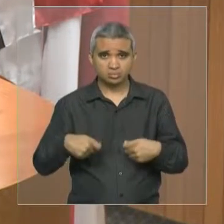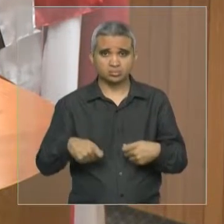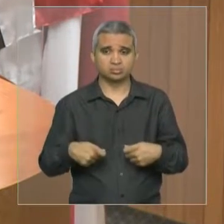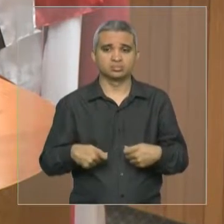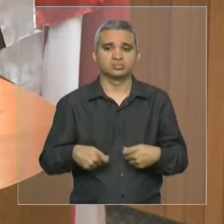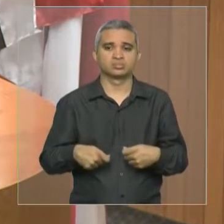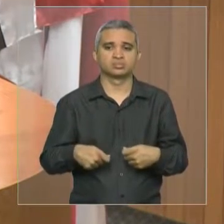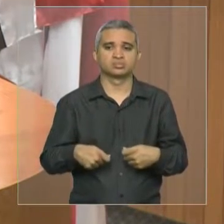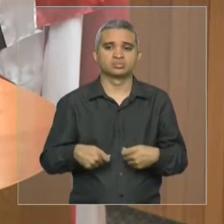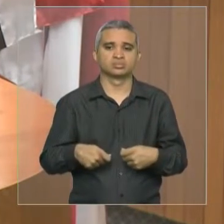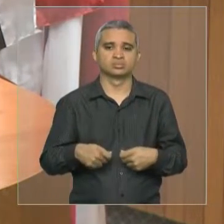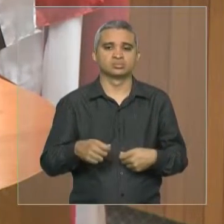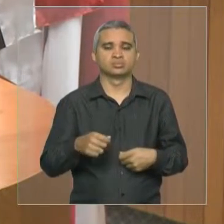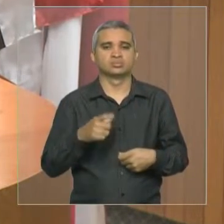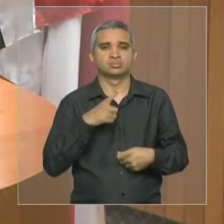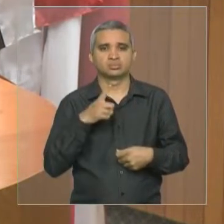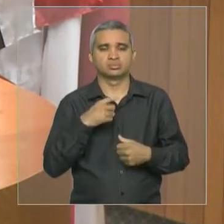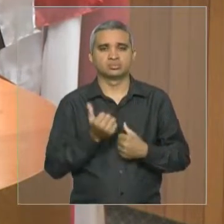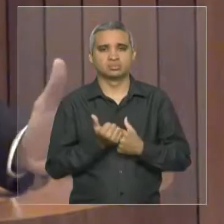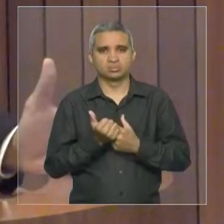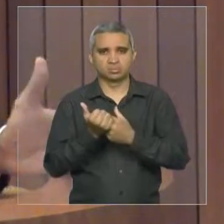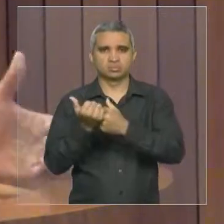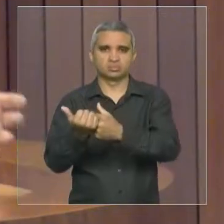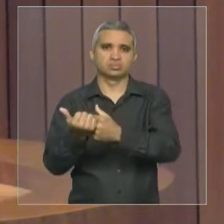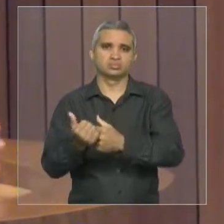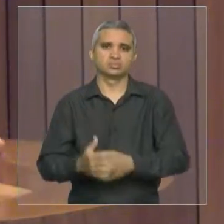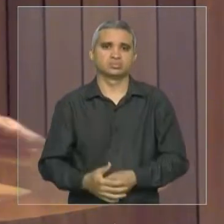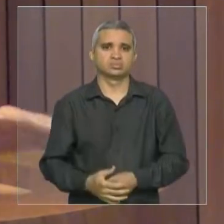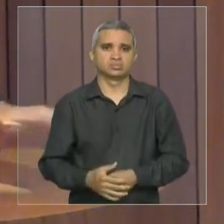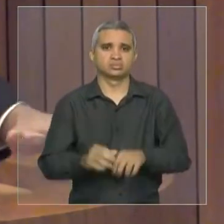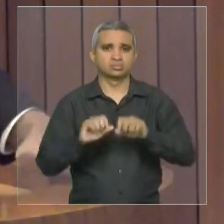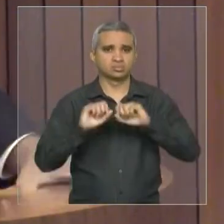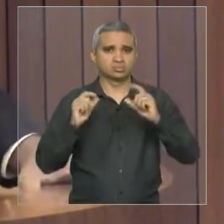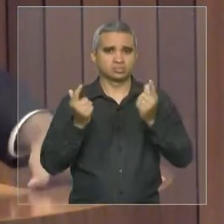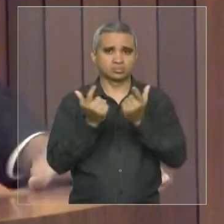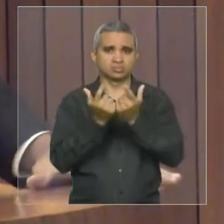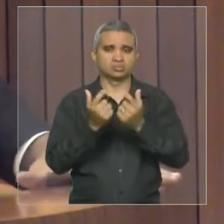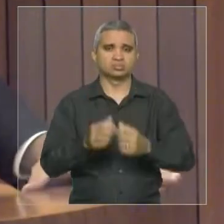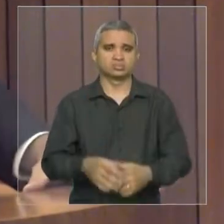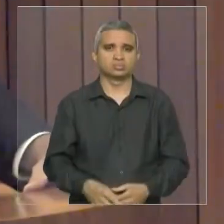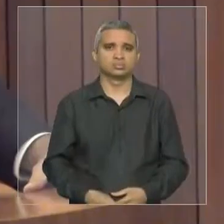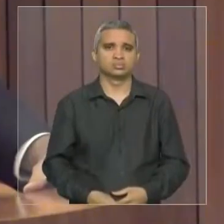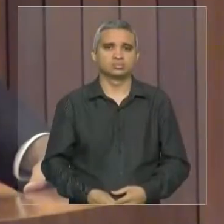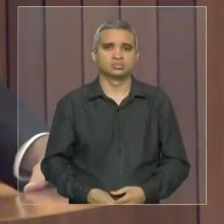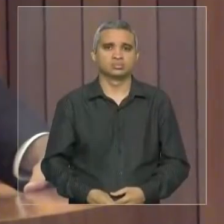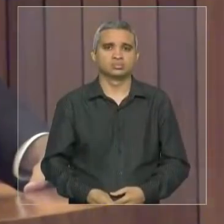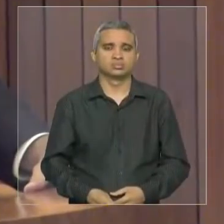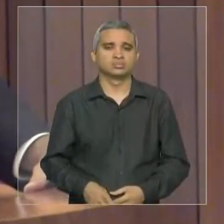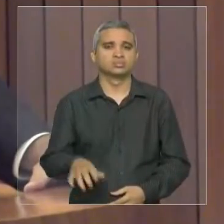desse respaldo, desse apoio da nossa Casa Legislativa, que é